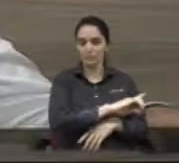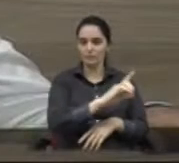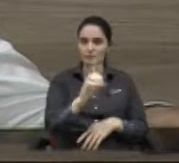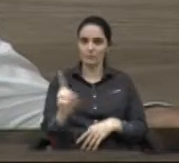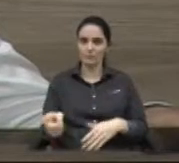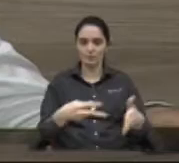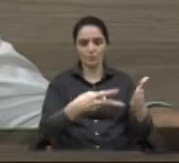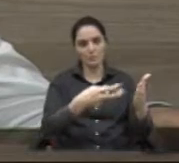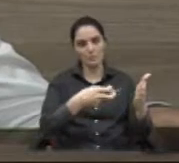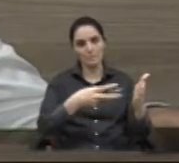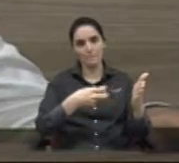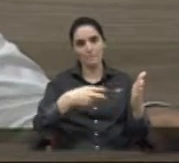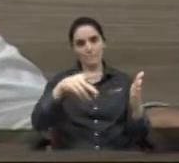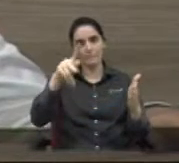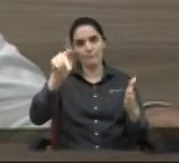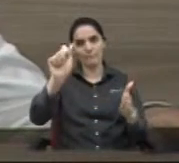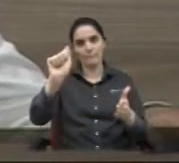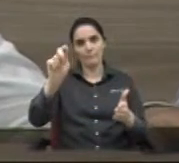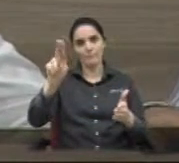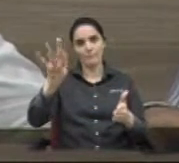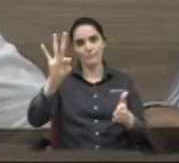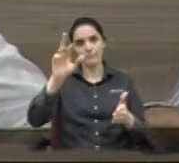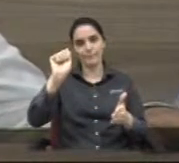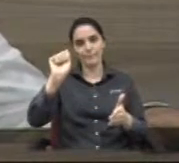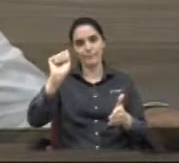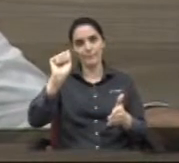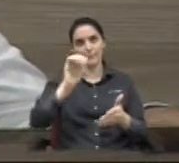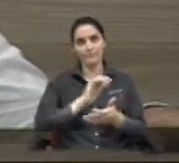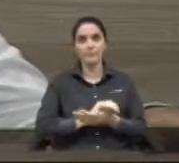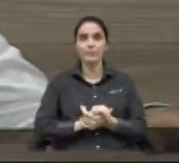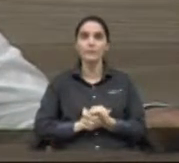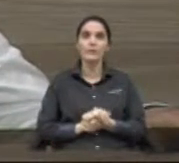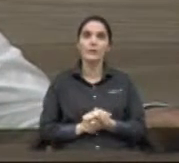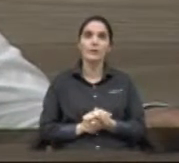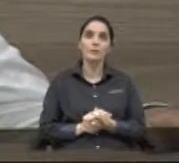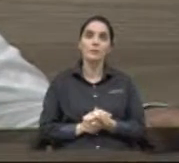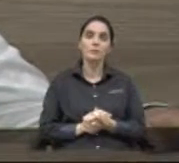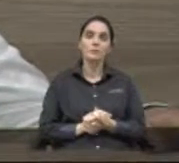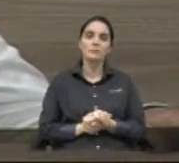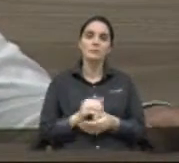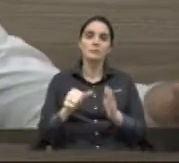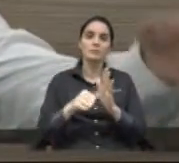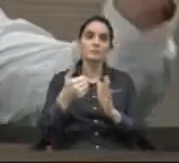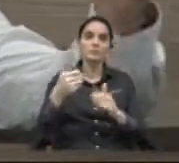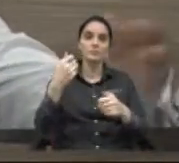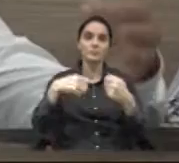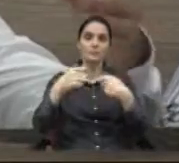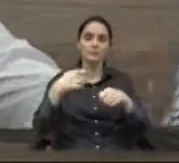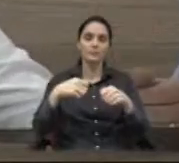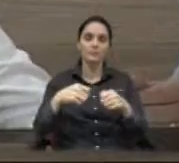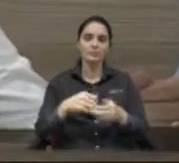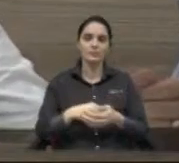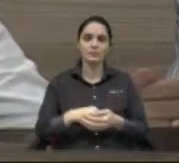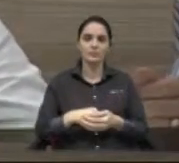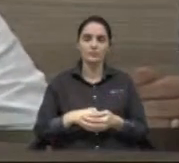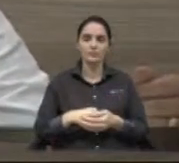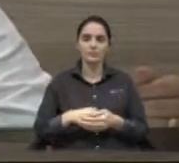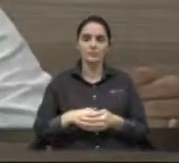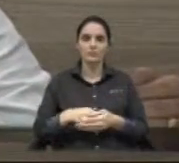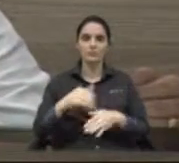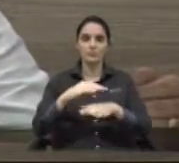onde apreciaremos os itens da pauta. Ao primeiro secretário para a conferência